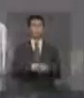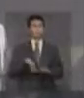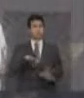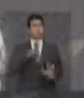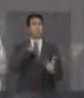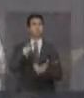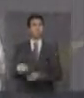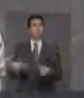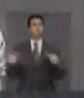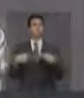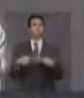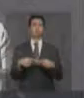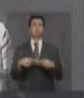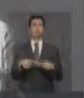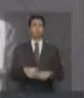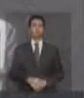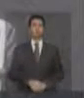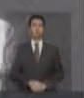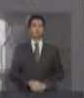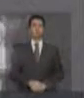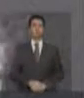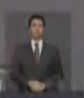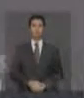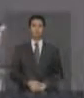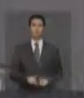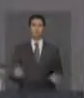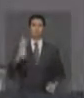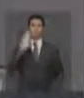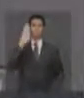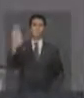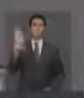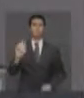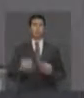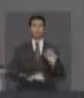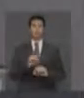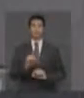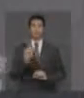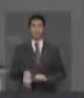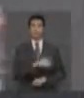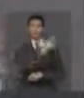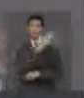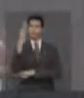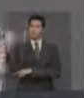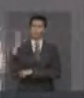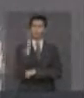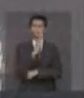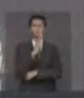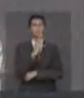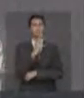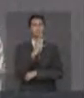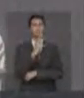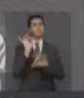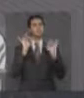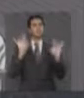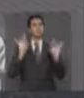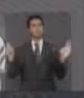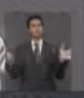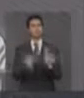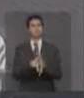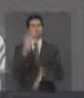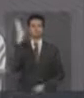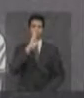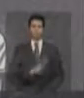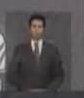Mas é, sobretudo, um dos mais valiosos patrimônios do nosso país. Eu